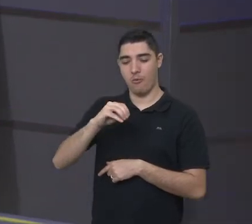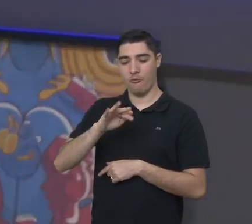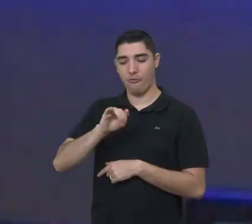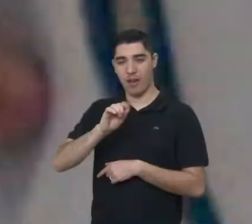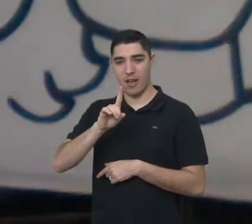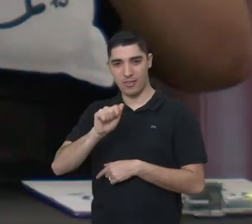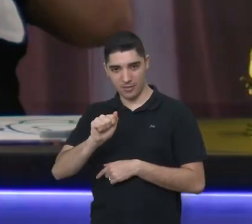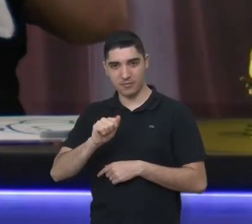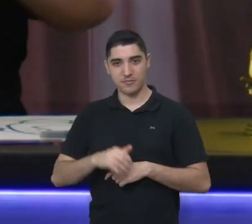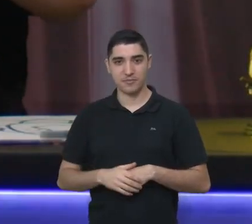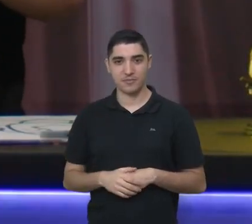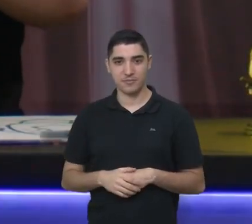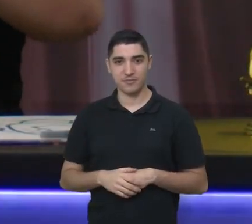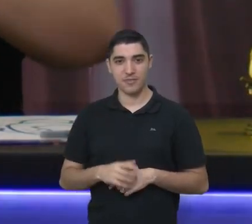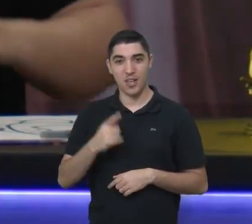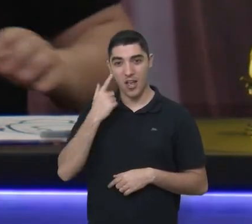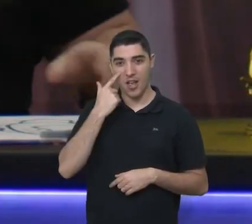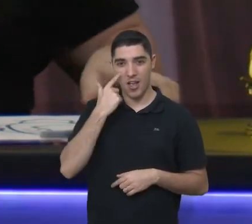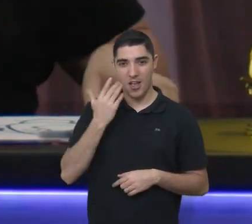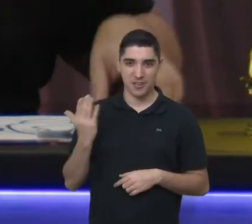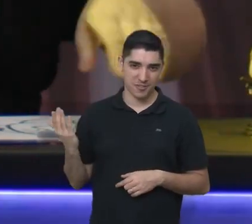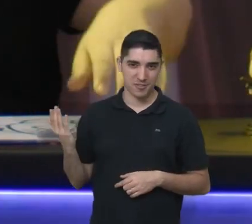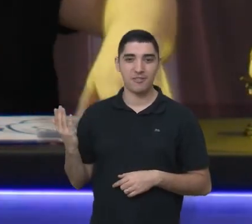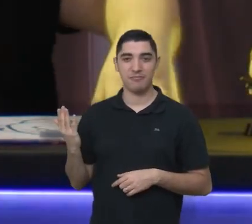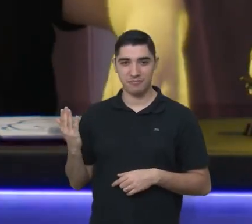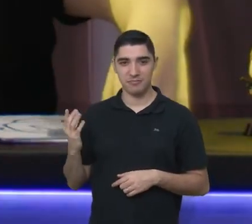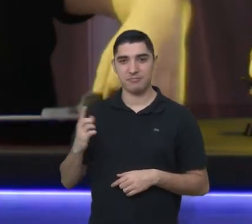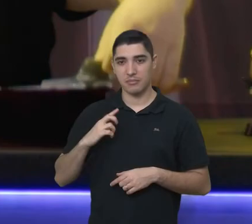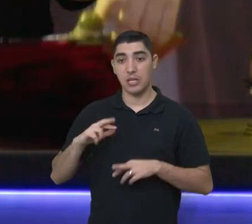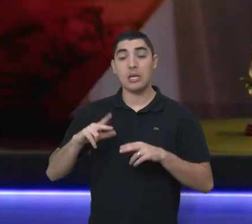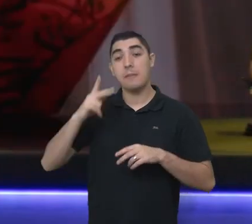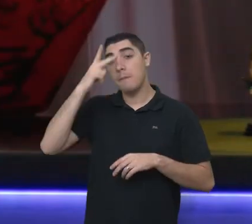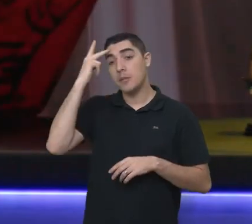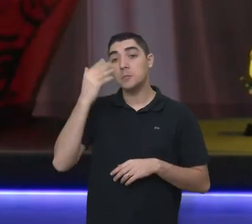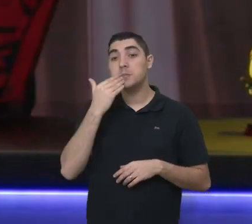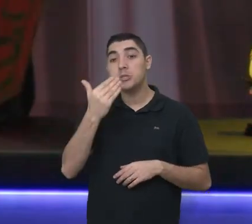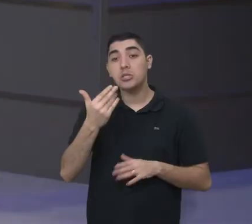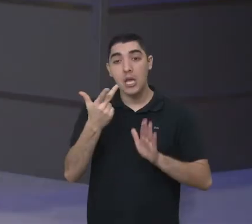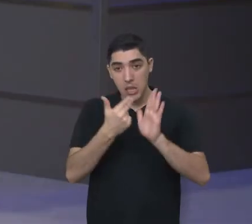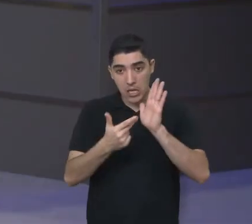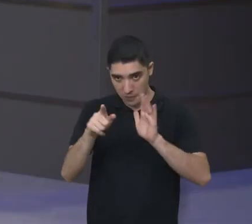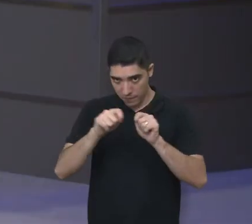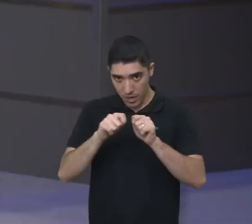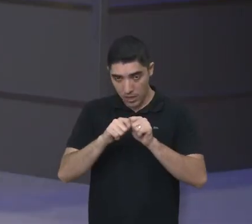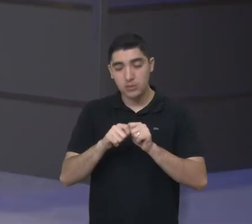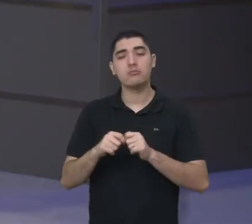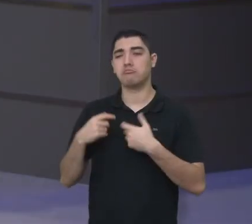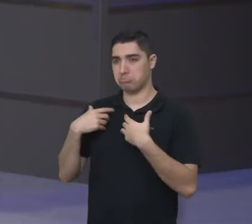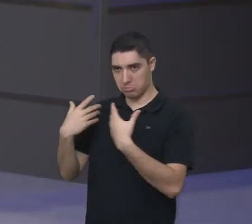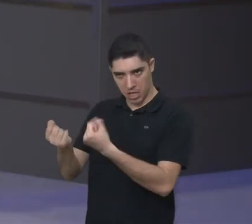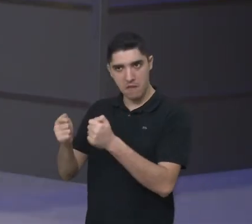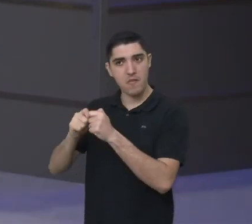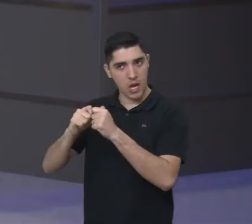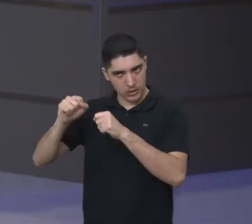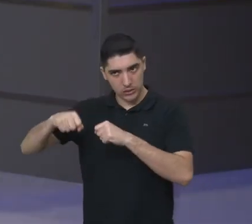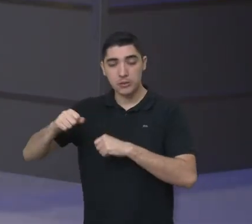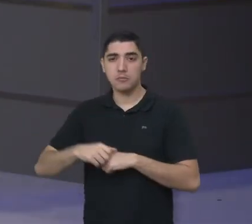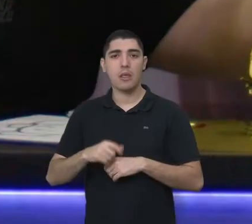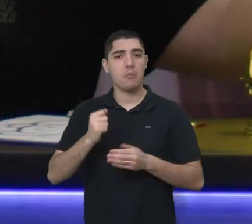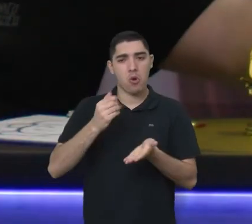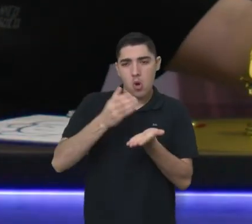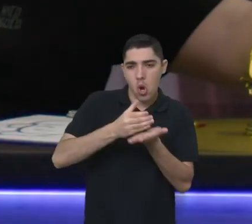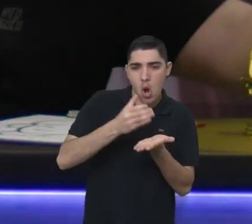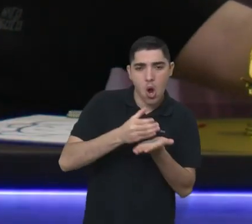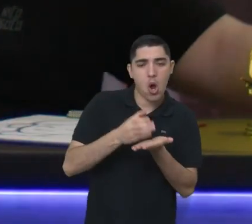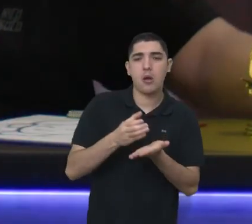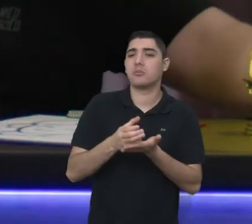reforçando, gente, você encontra almofada aqui, ó, Juninho, ó, almofada. Se alguém pedir um desenho, você faz também, não faz? Uhum. Almofada,